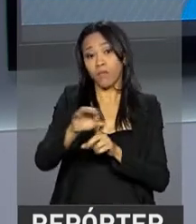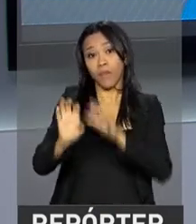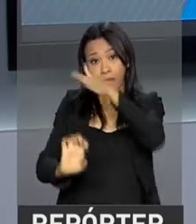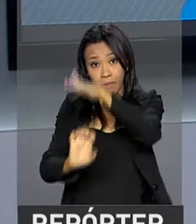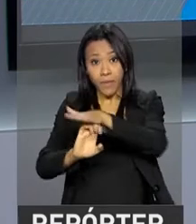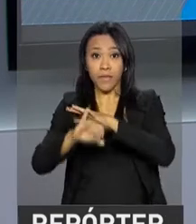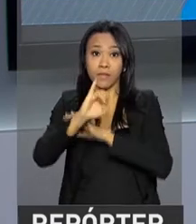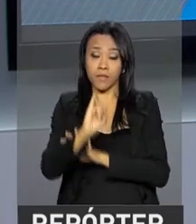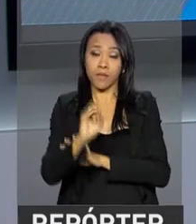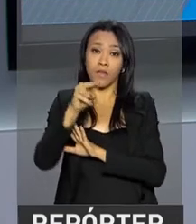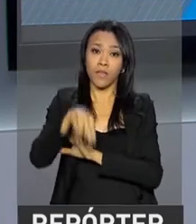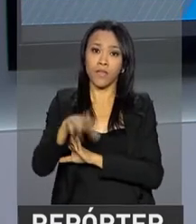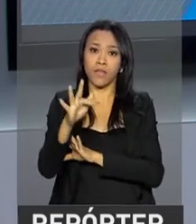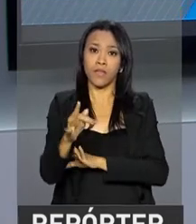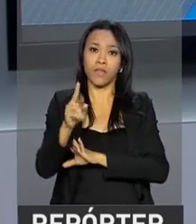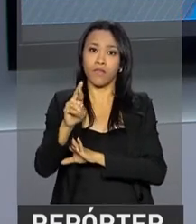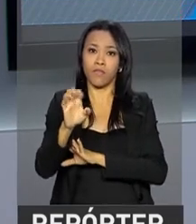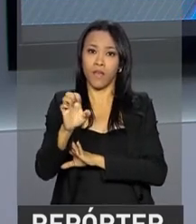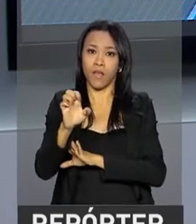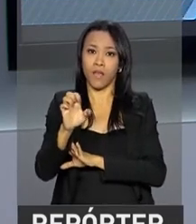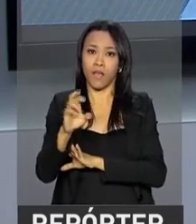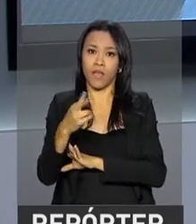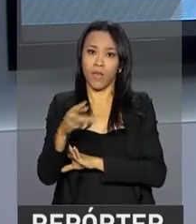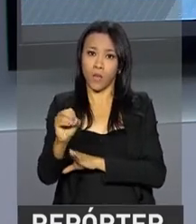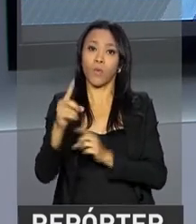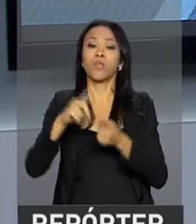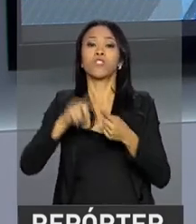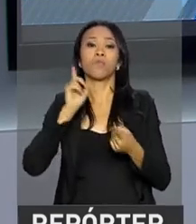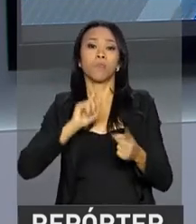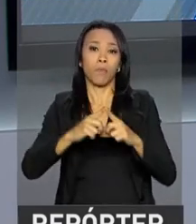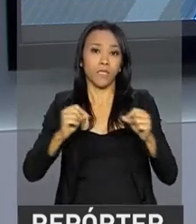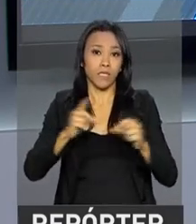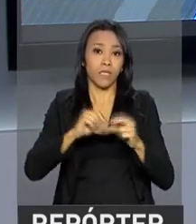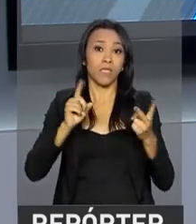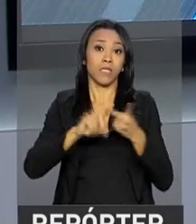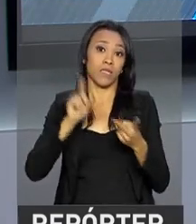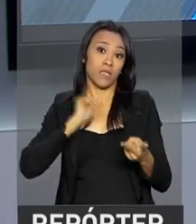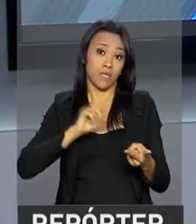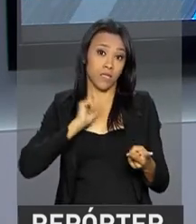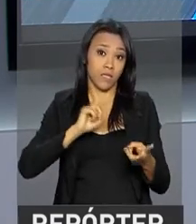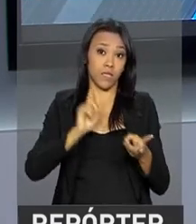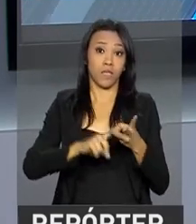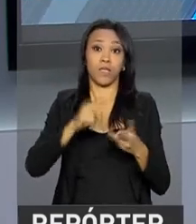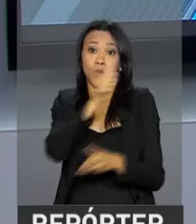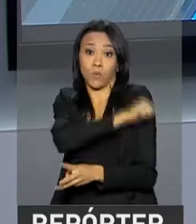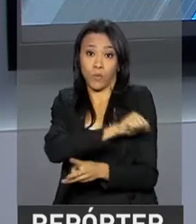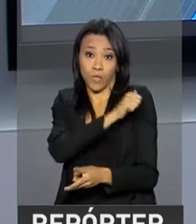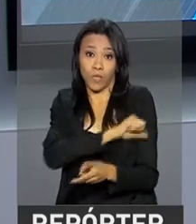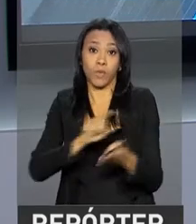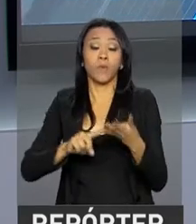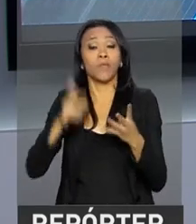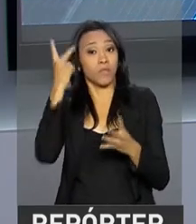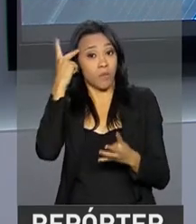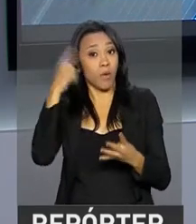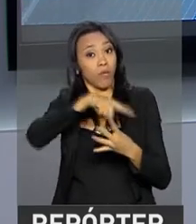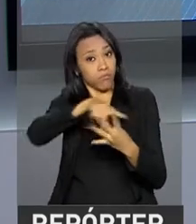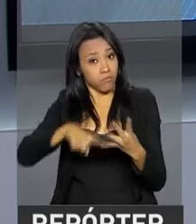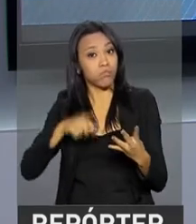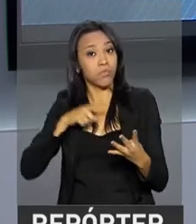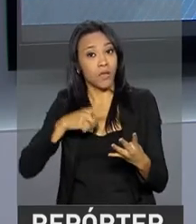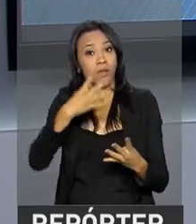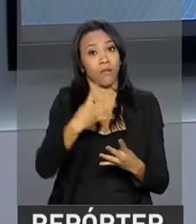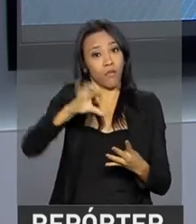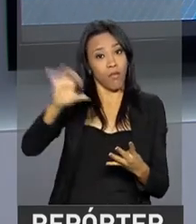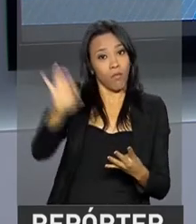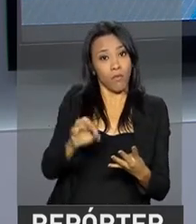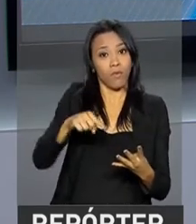terminais já concedidos de brasília confins em minas gerais e galeão no rio de janeiro e guarulhos em são paulo os atuais